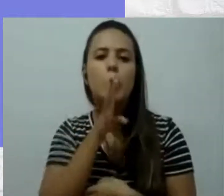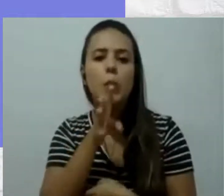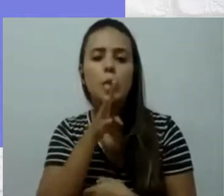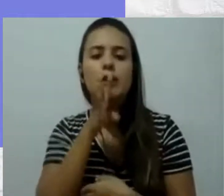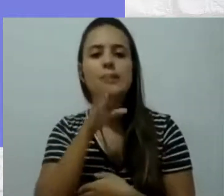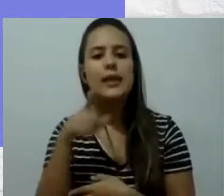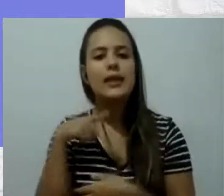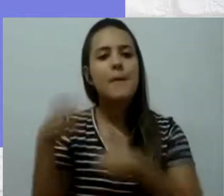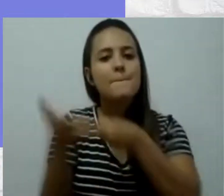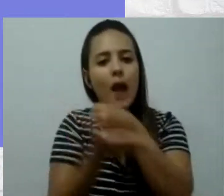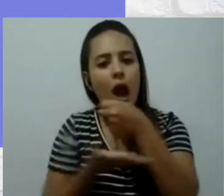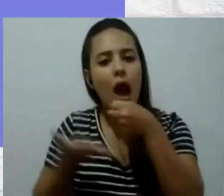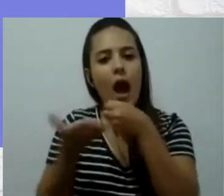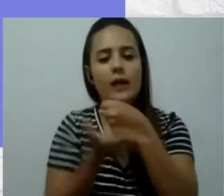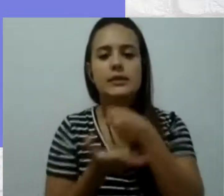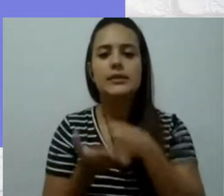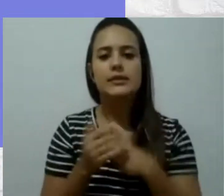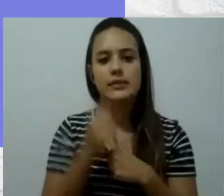Para vocês,